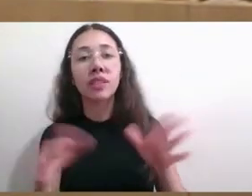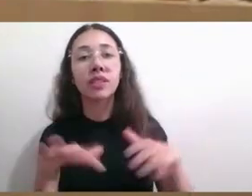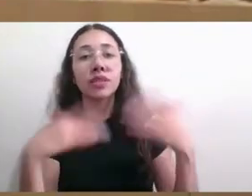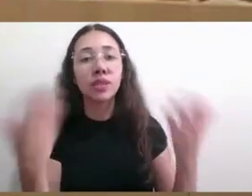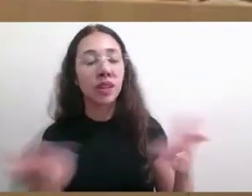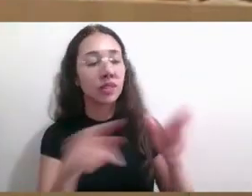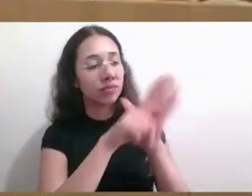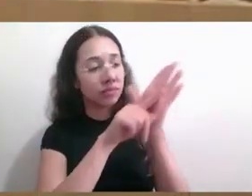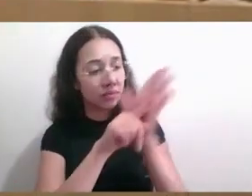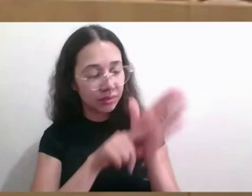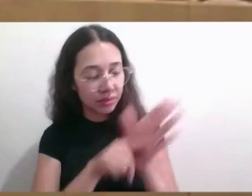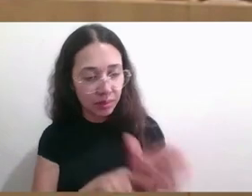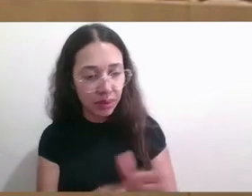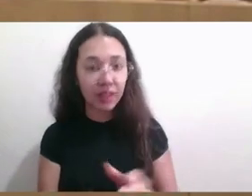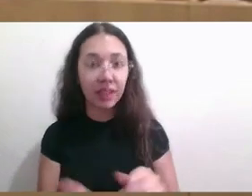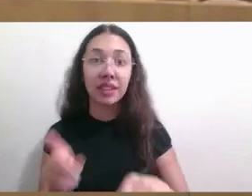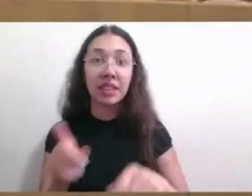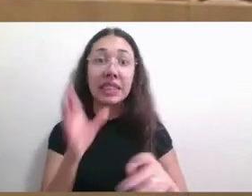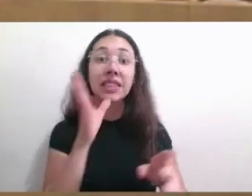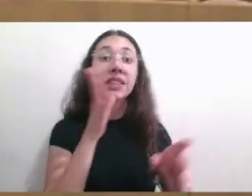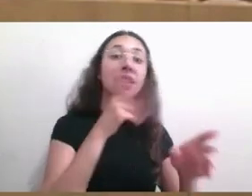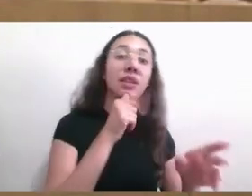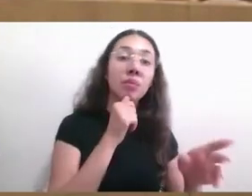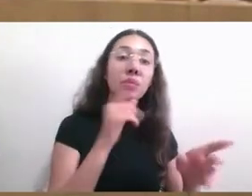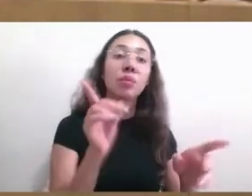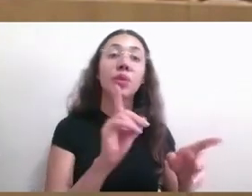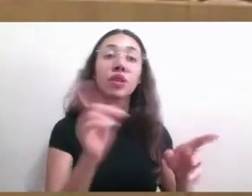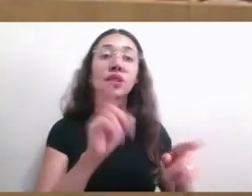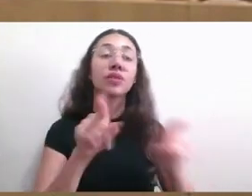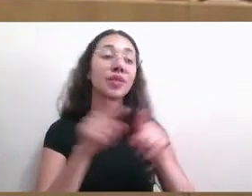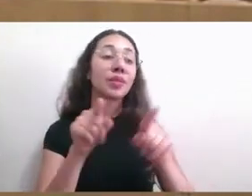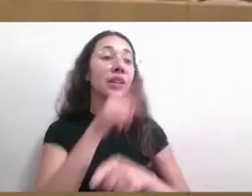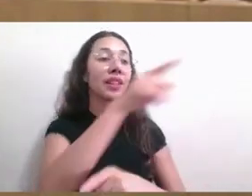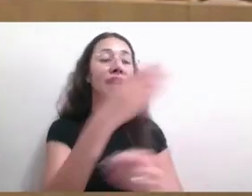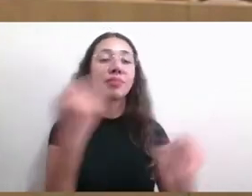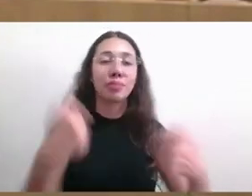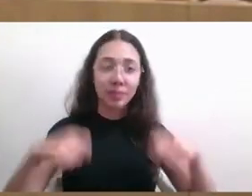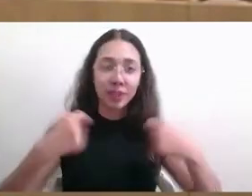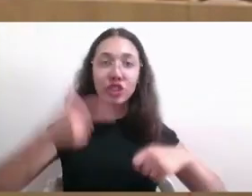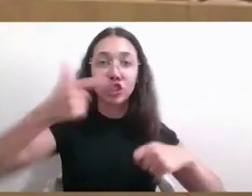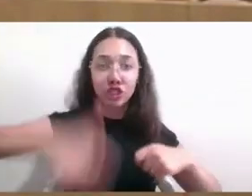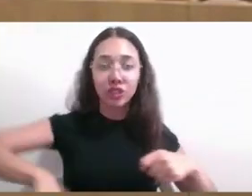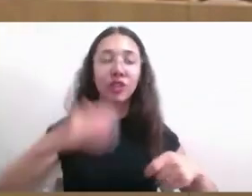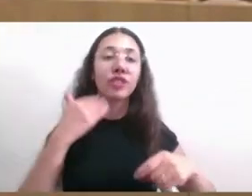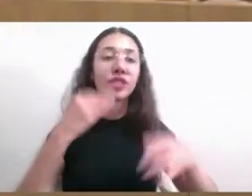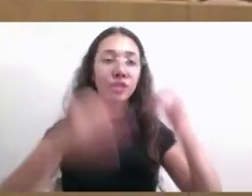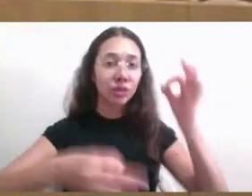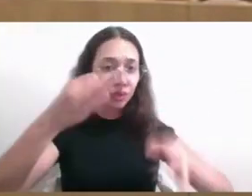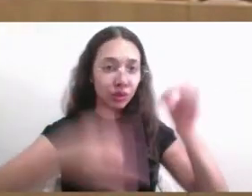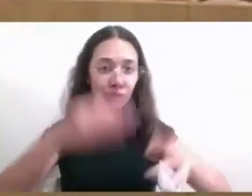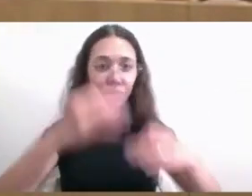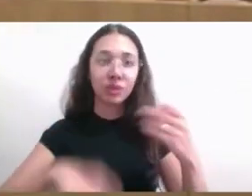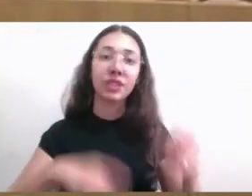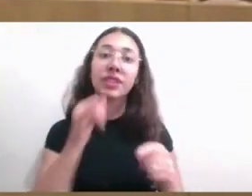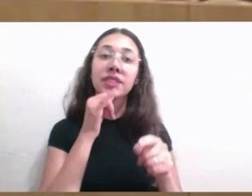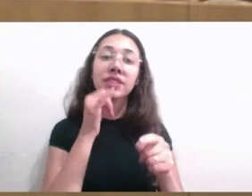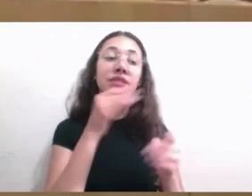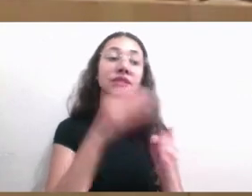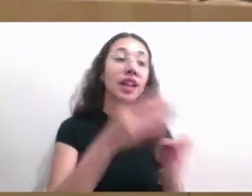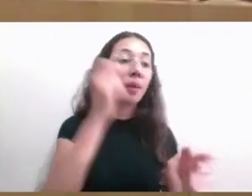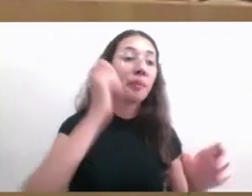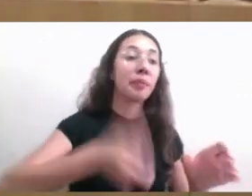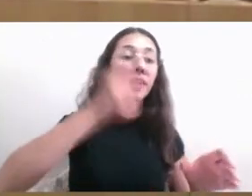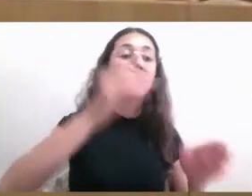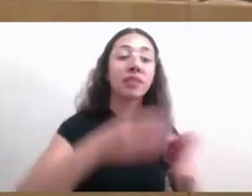perícia e a aprovação de uma sentença, o tempo entre ajuizamento e sentença, qual a taxa de